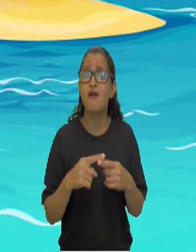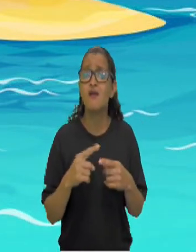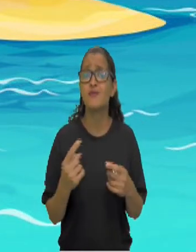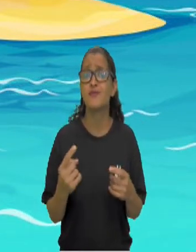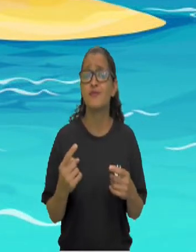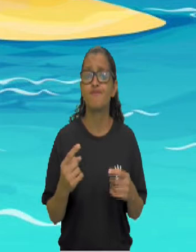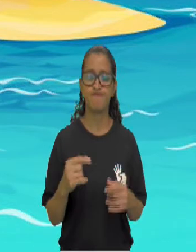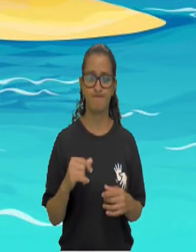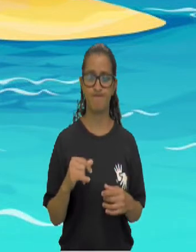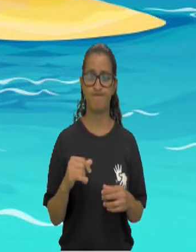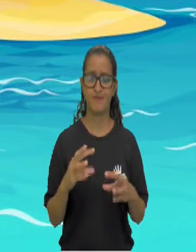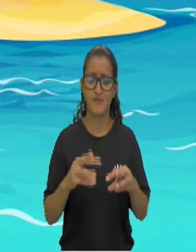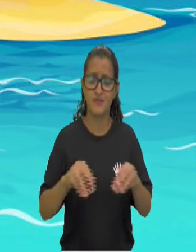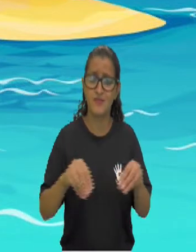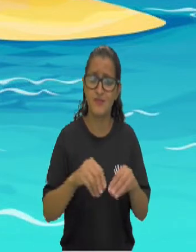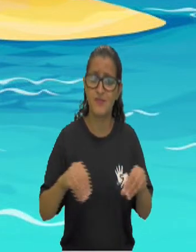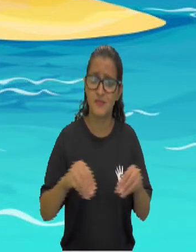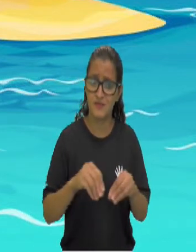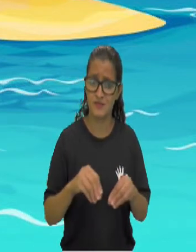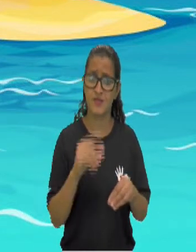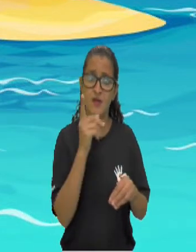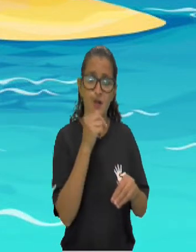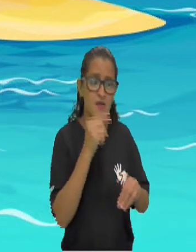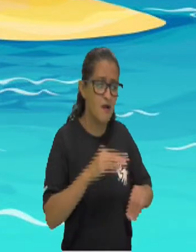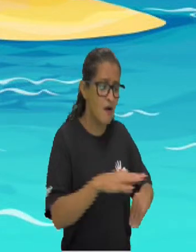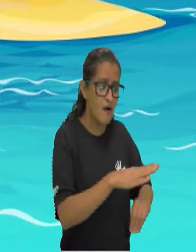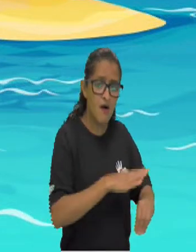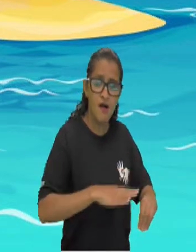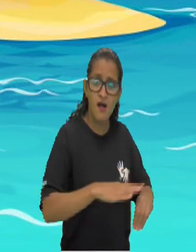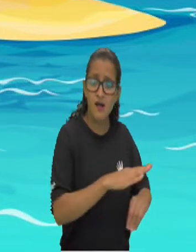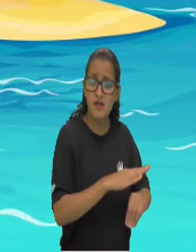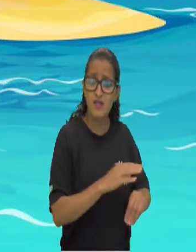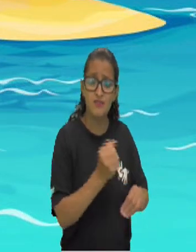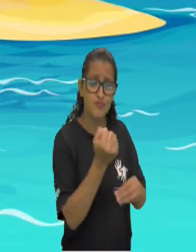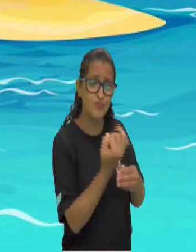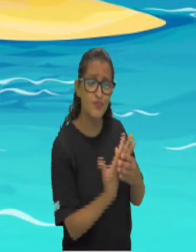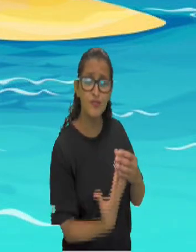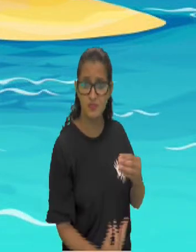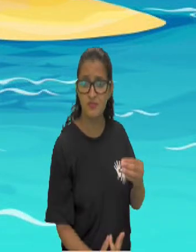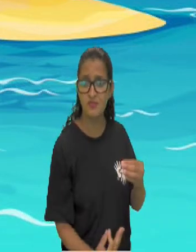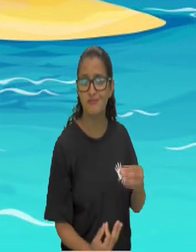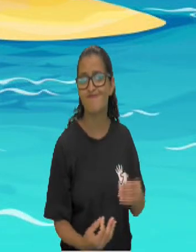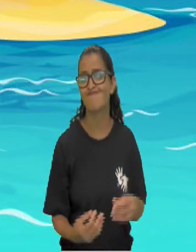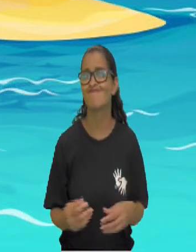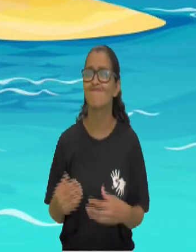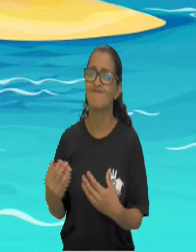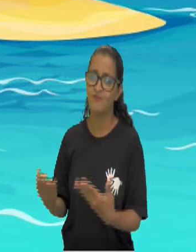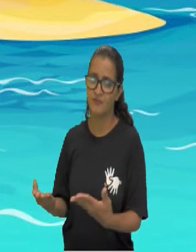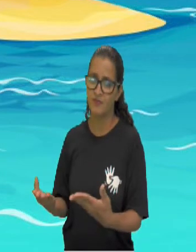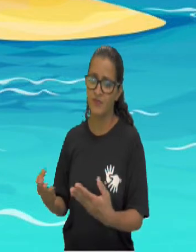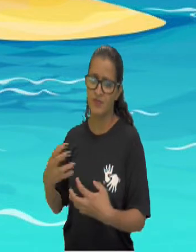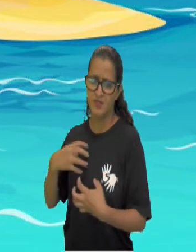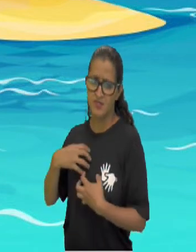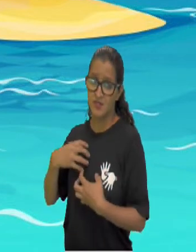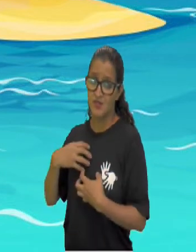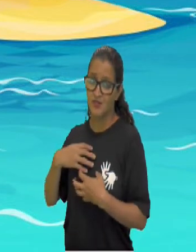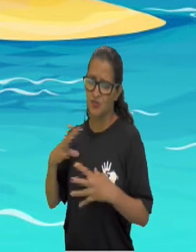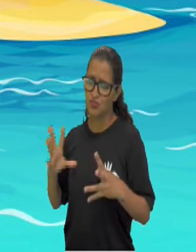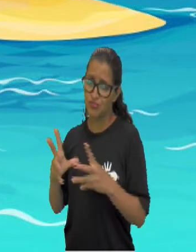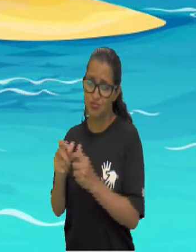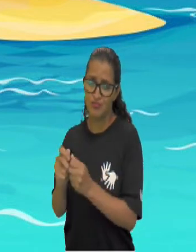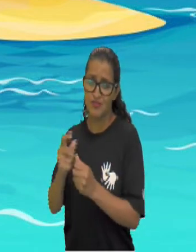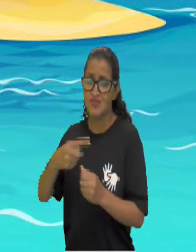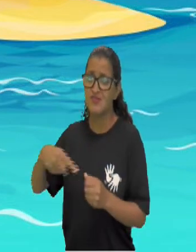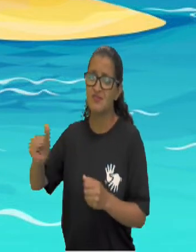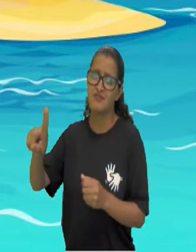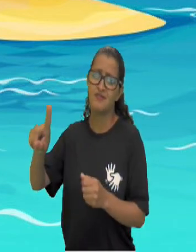afundar. E os sentimentos precisavam sair dali. Mas o amor resolveu